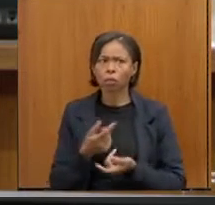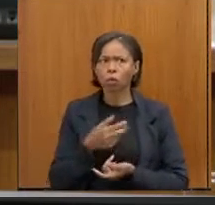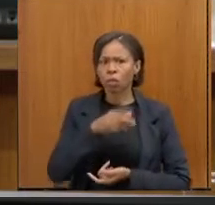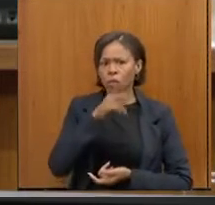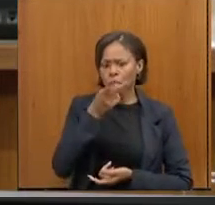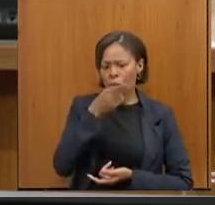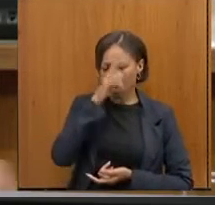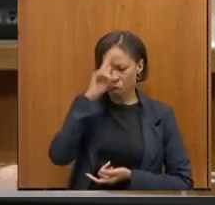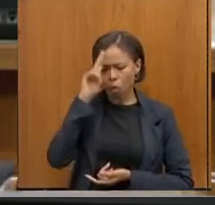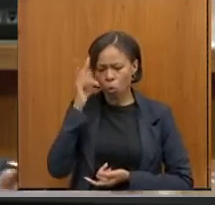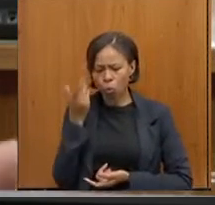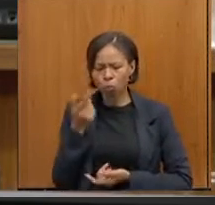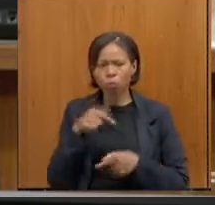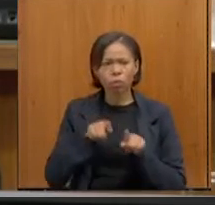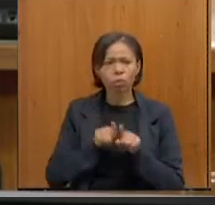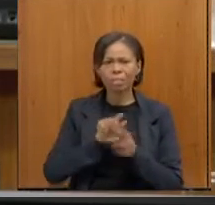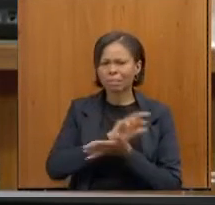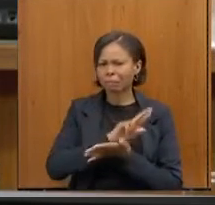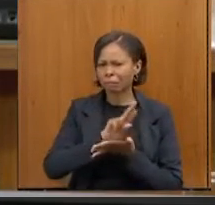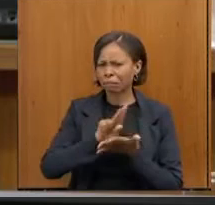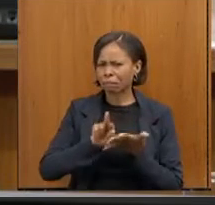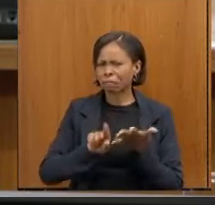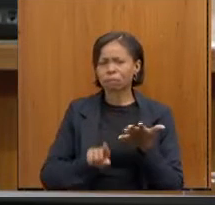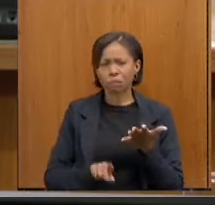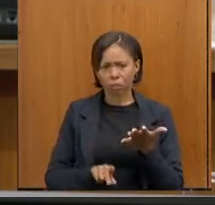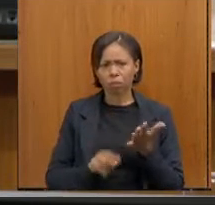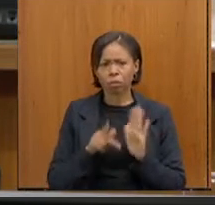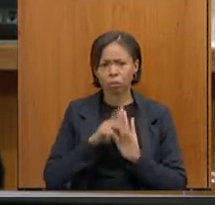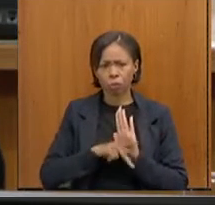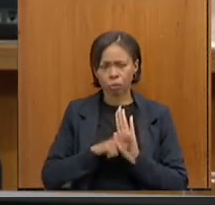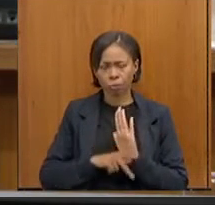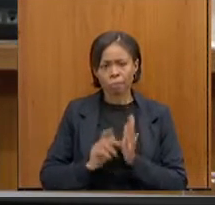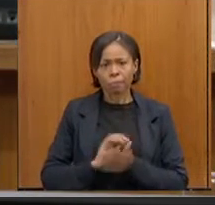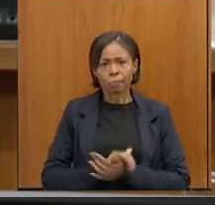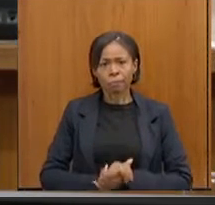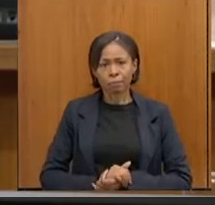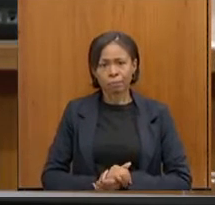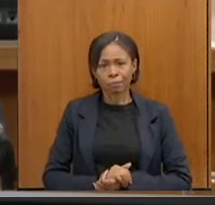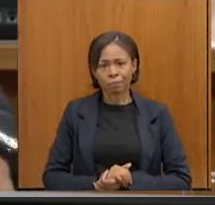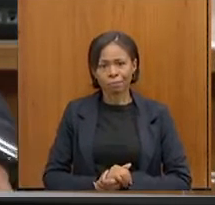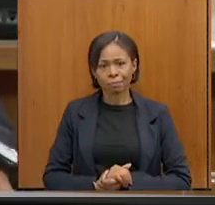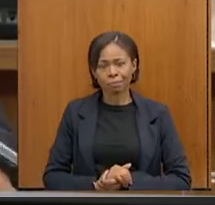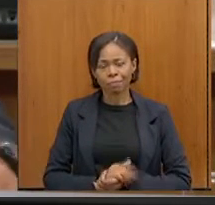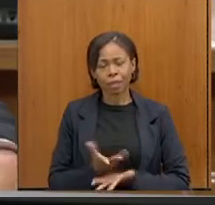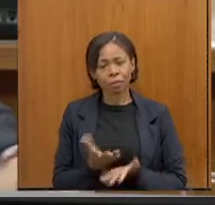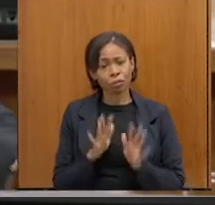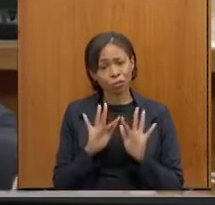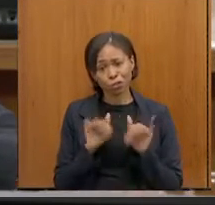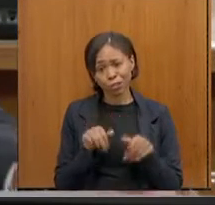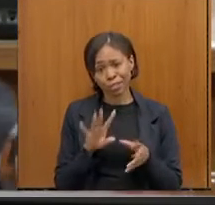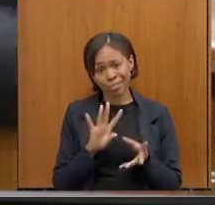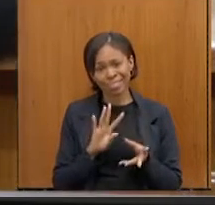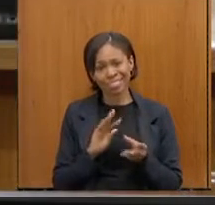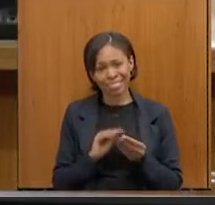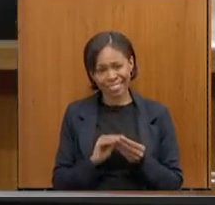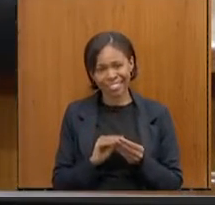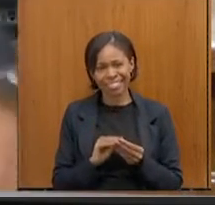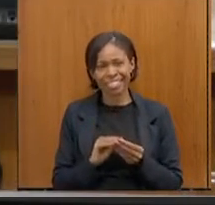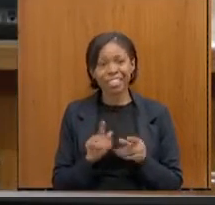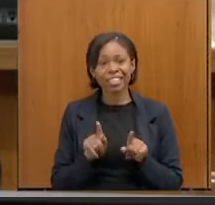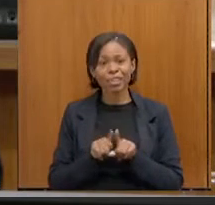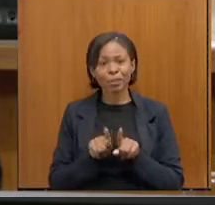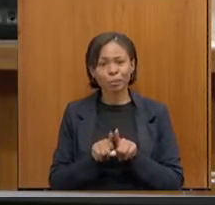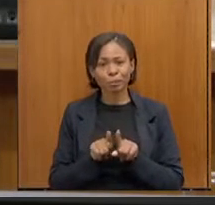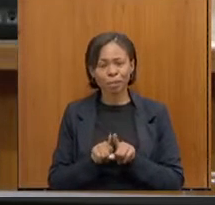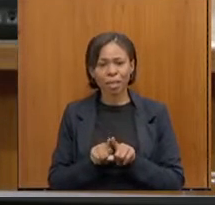também fossa séptica em módulo sanitário o e Terminal da funcionamento presidente ali